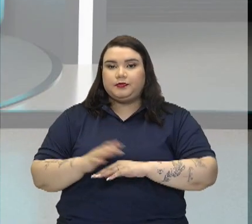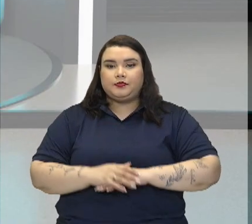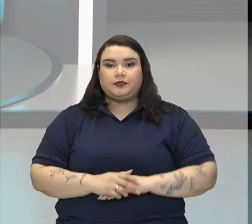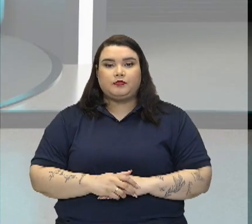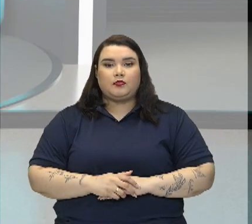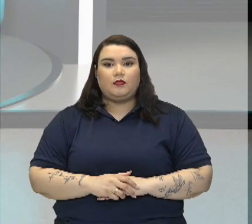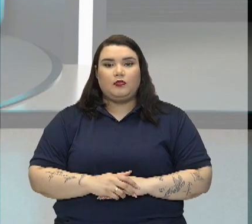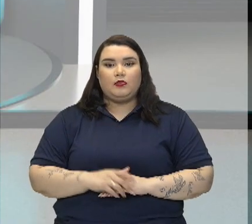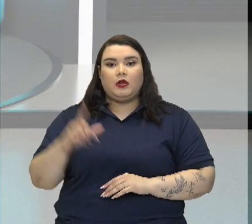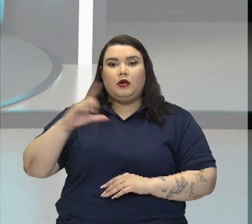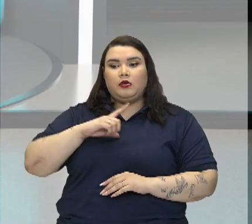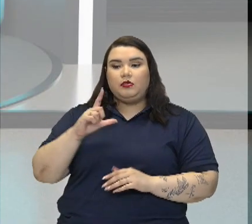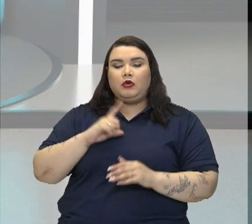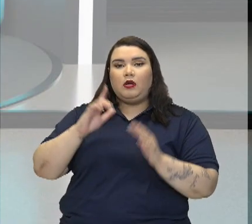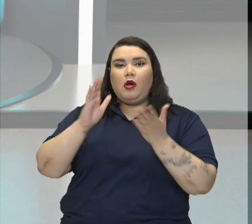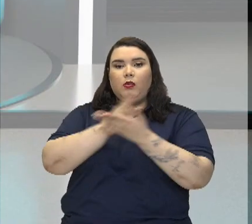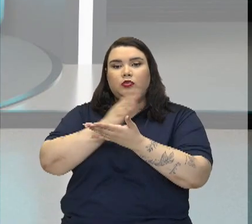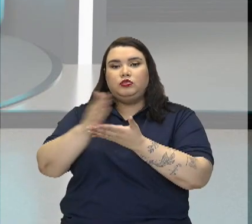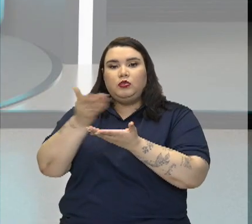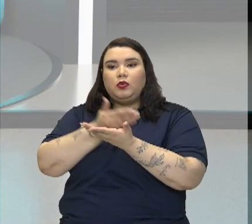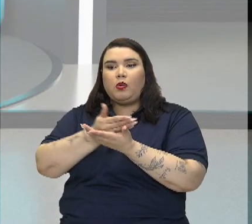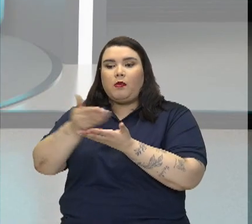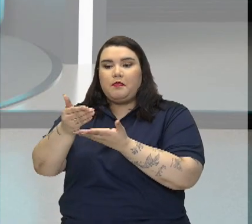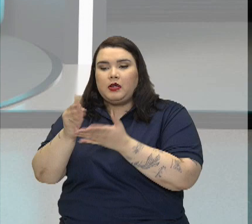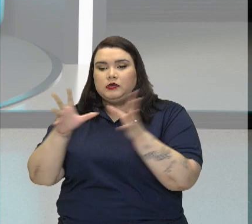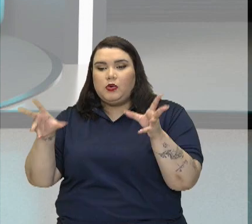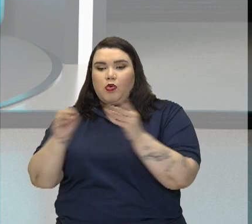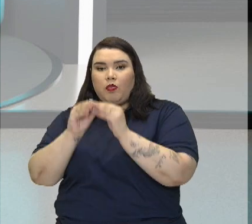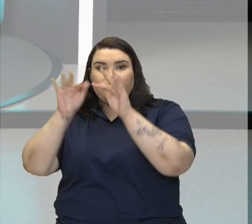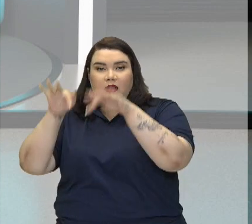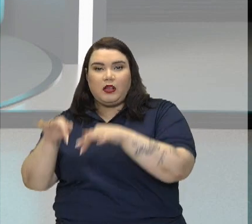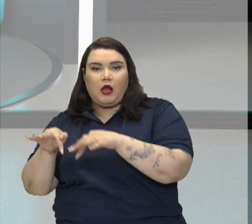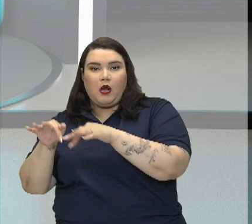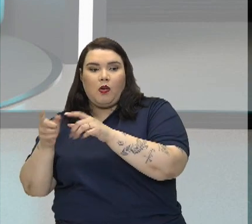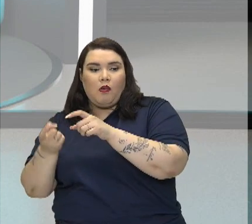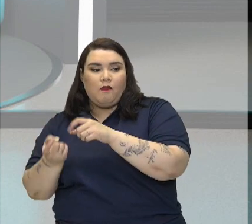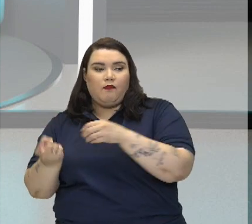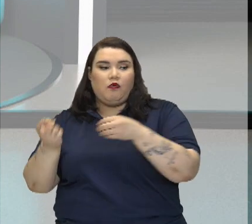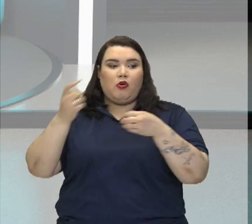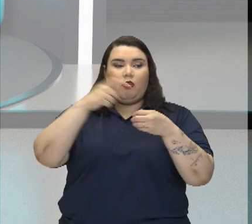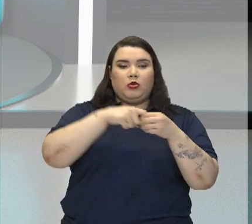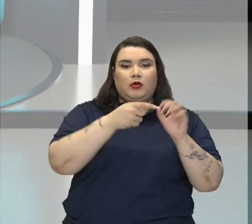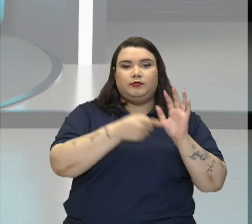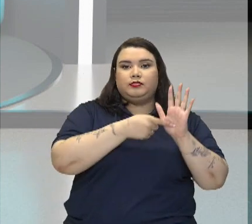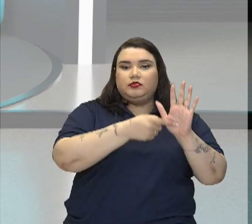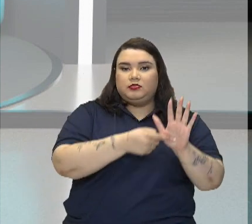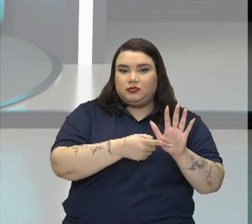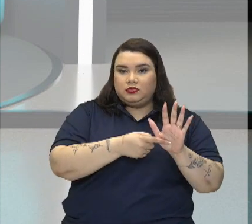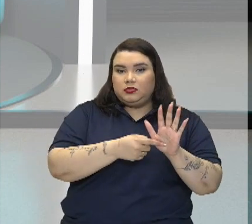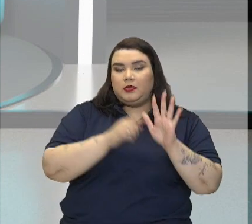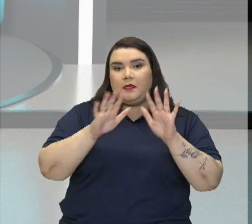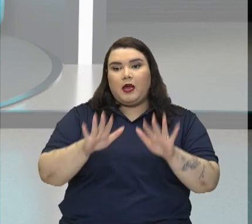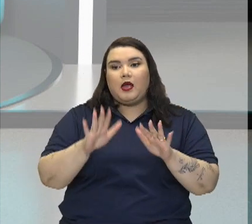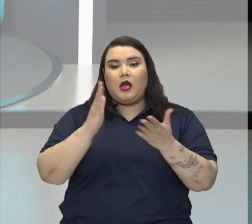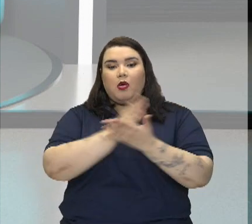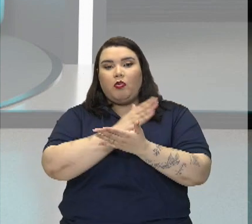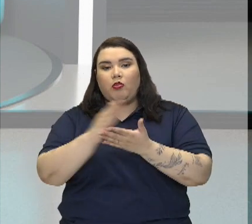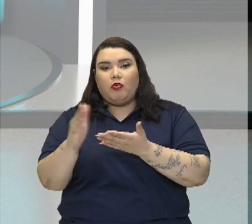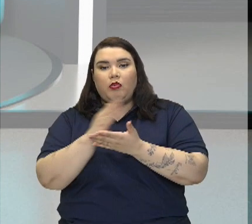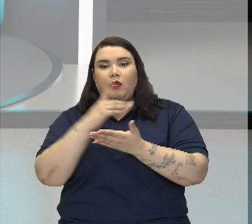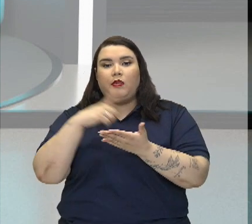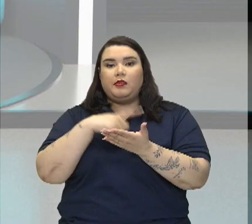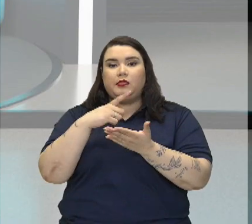que começam pelo desfecho e retomam a apresentação. E há também aquelas